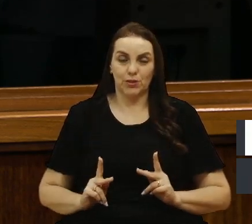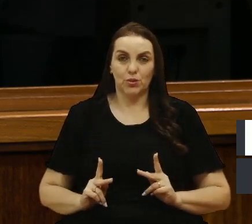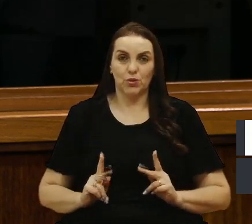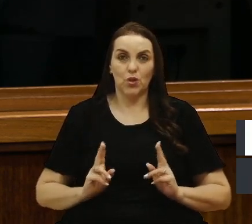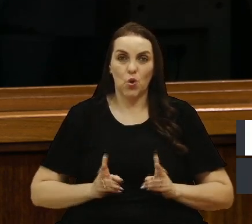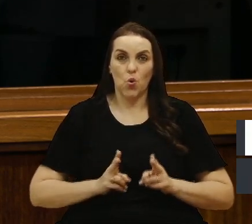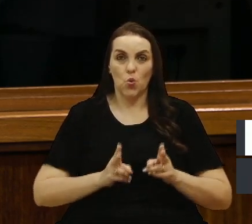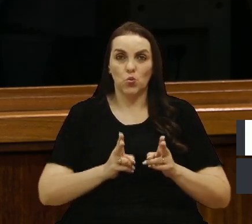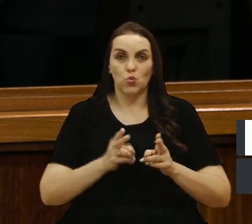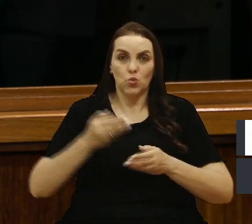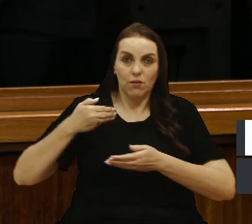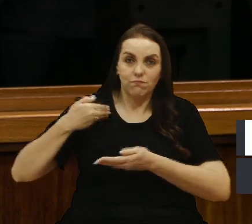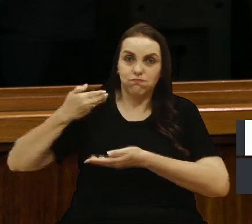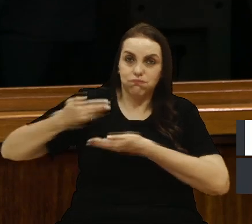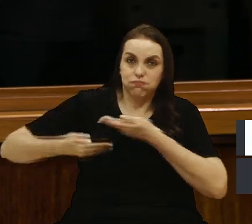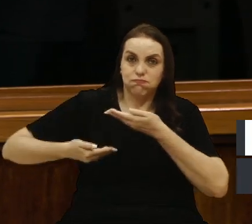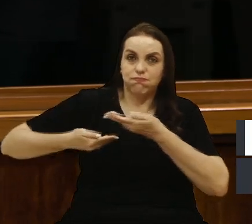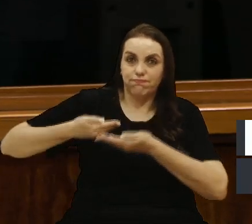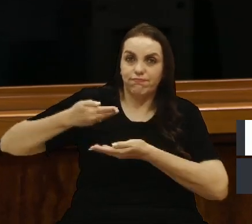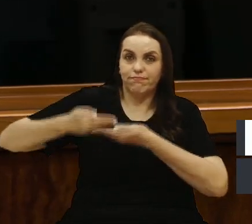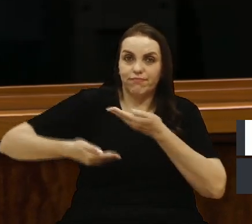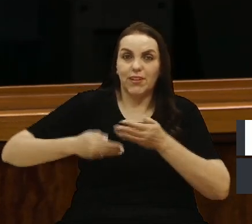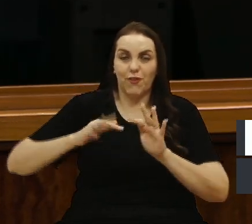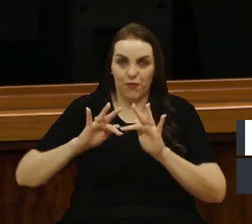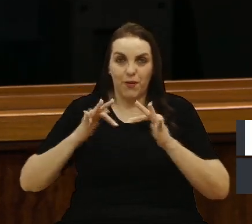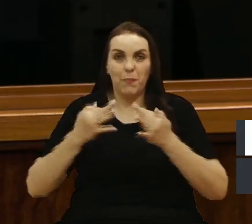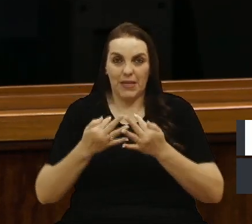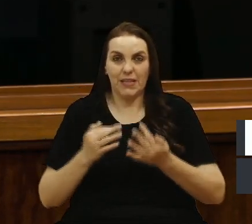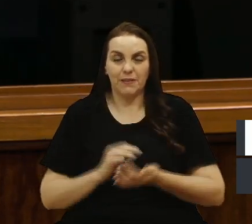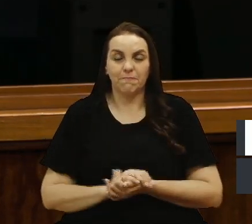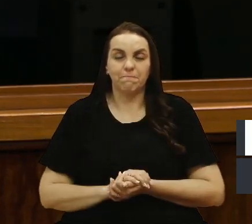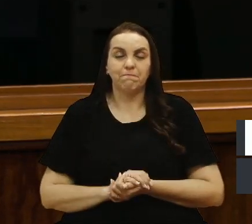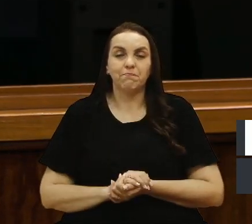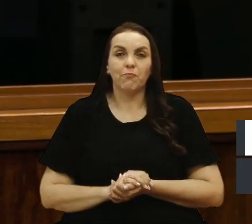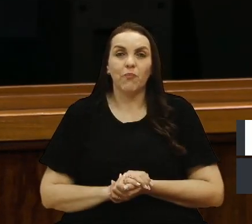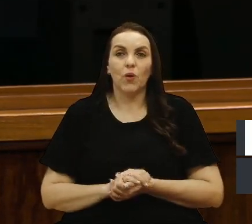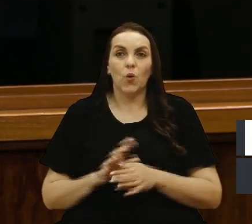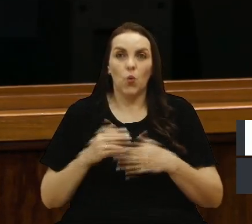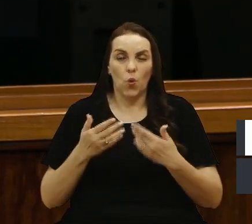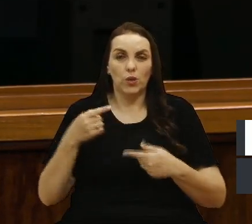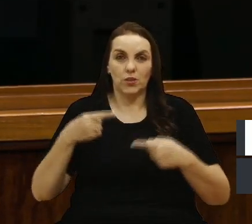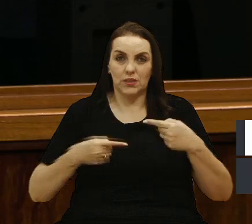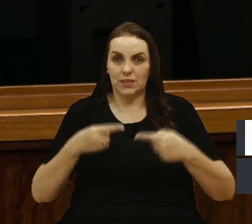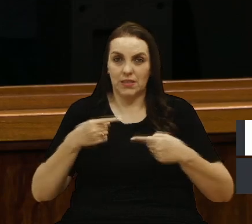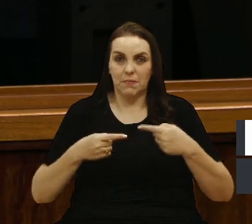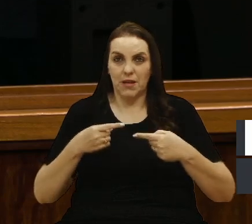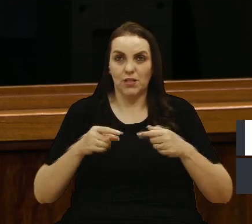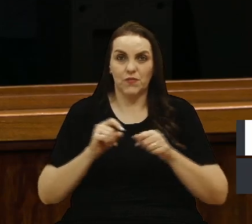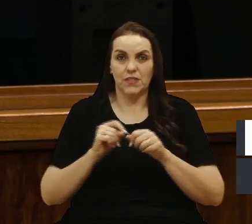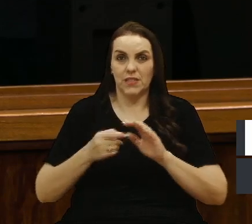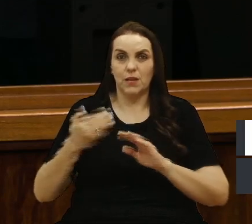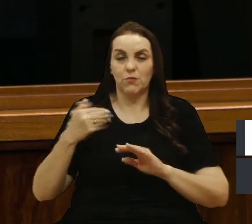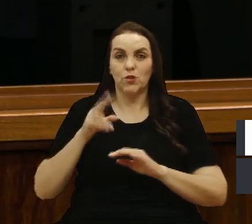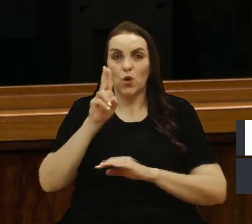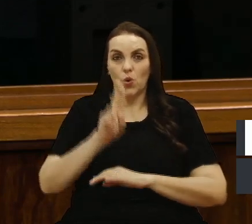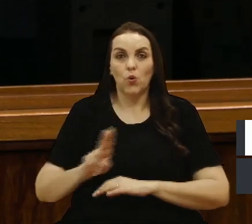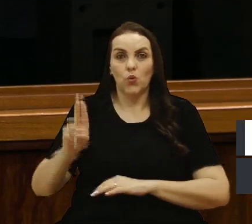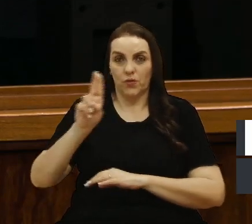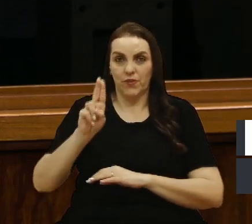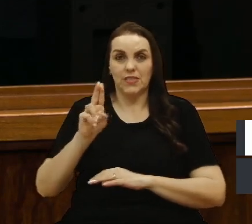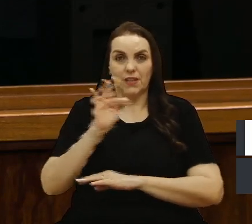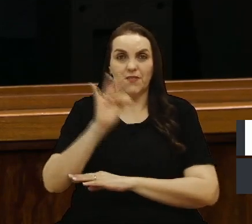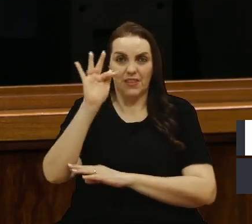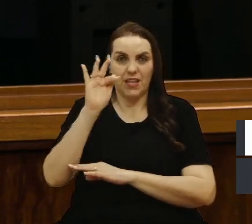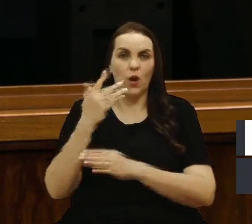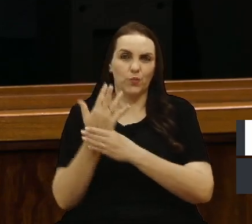a sucessão familiar, né? Quando a gente fez todo esse debate da Universidade Federal, e